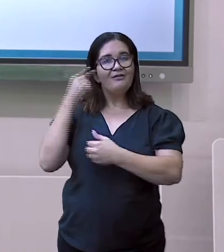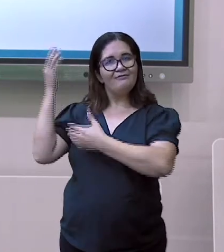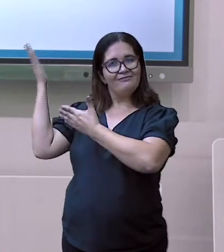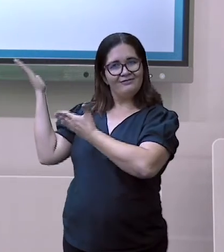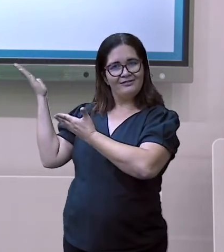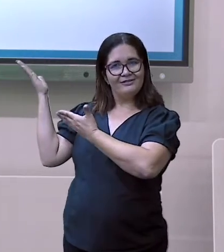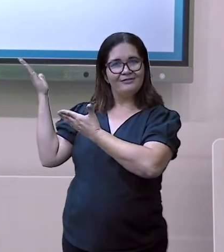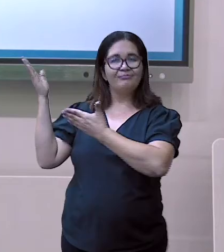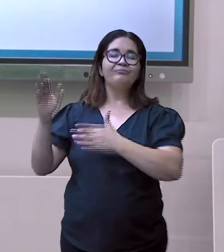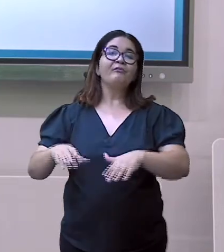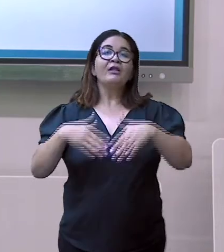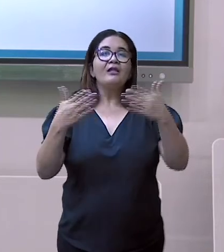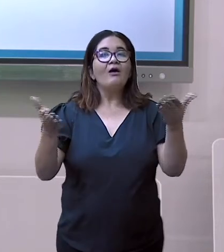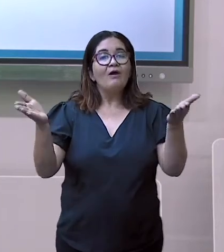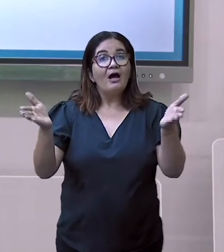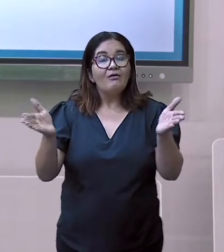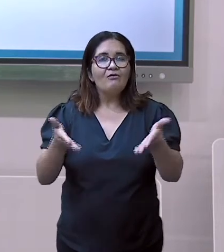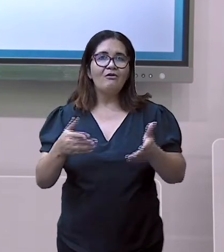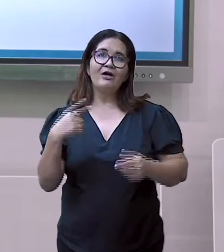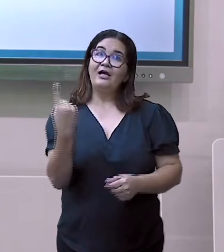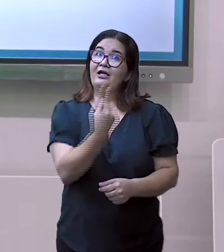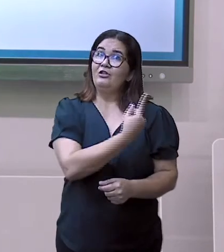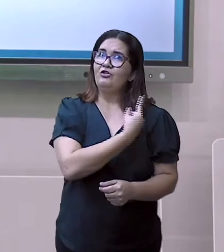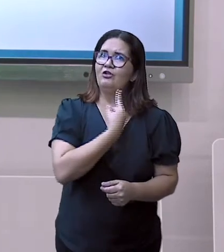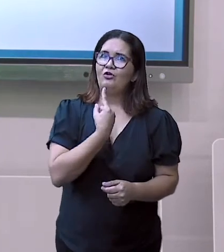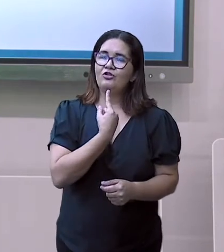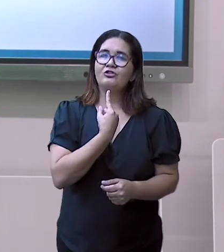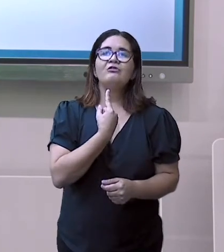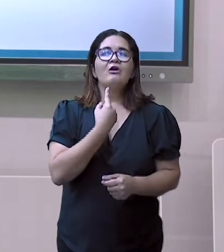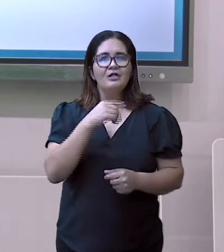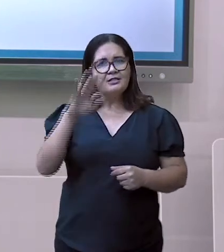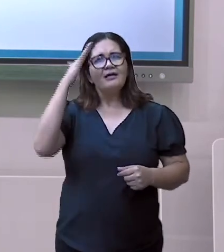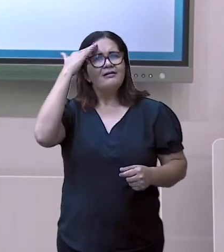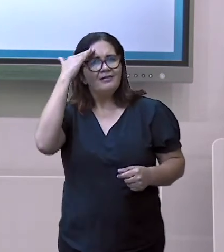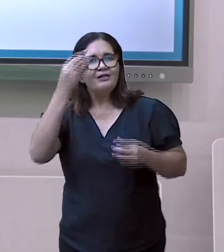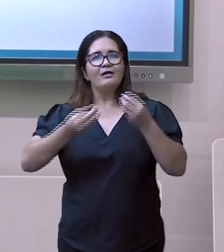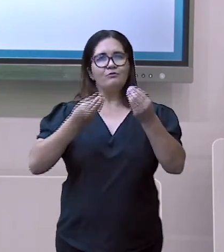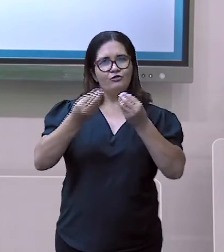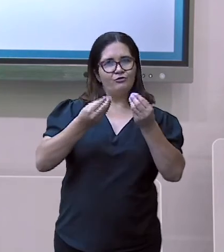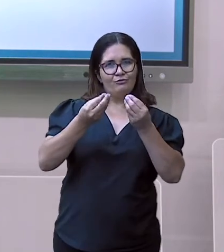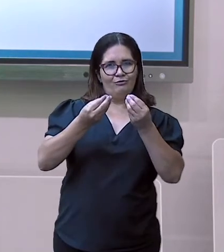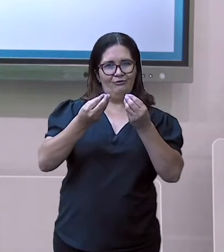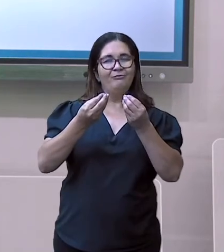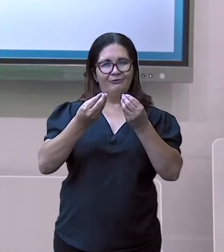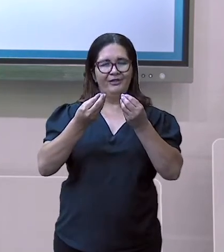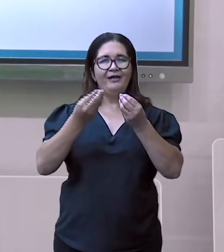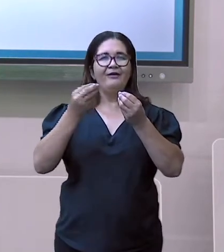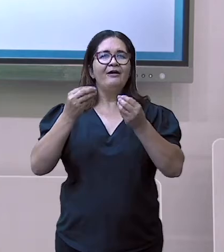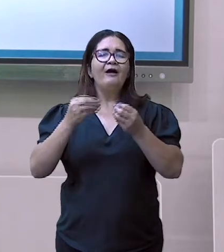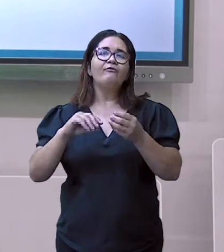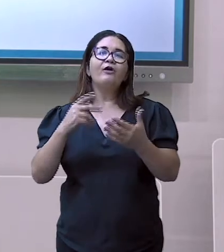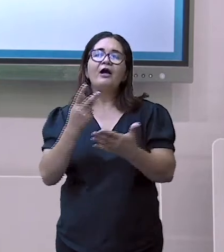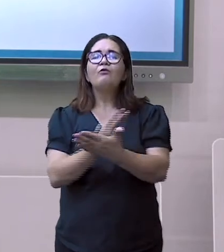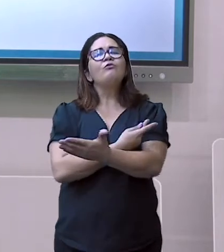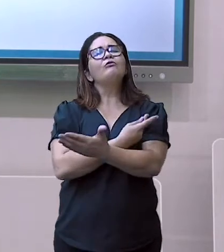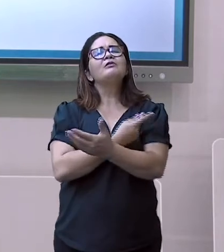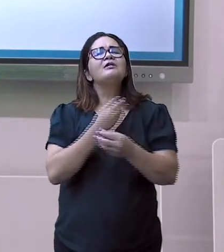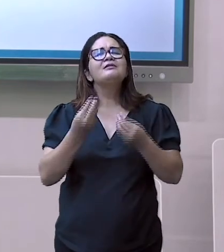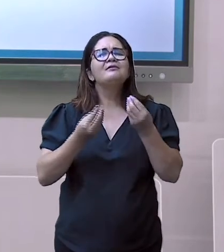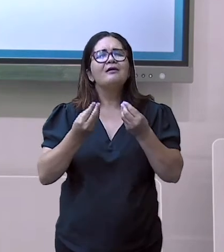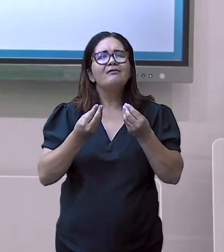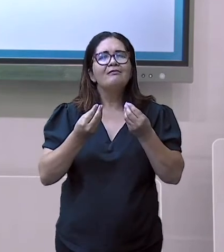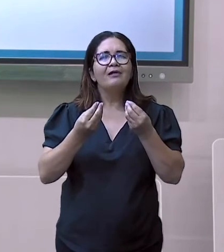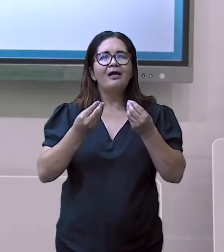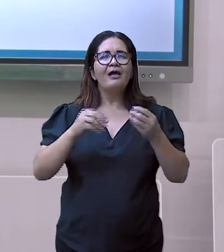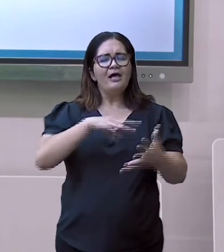povoavam, mas essas são as 3 principais misturas, certo? Bom, agora que já